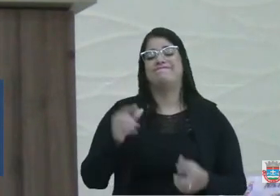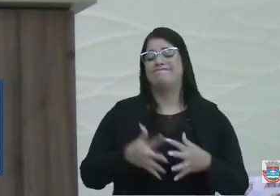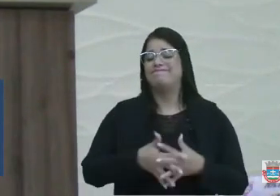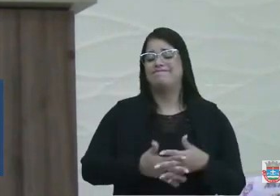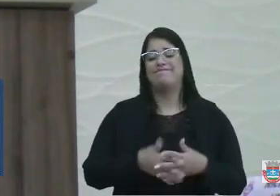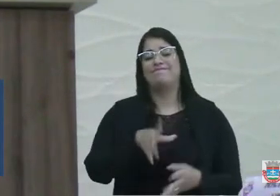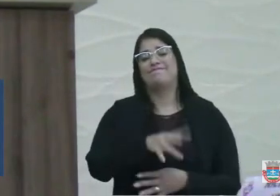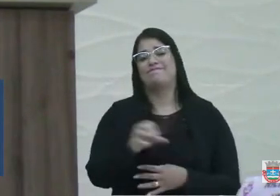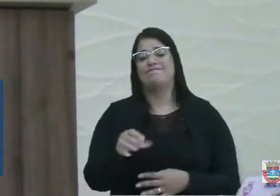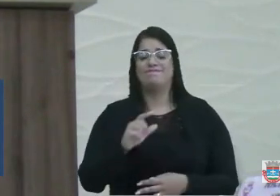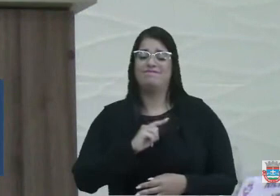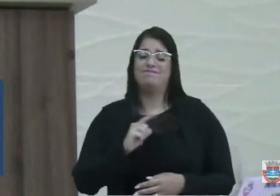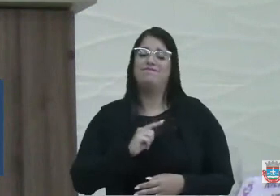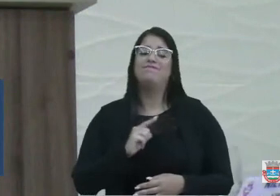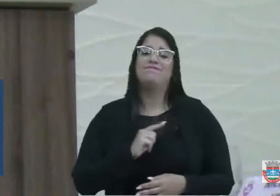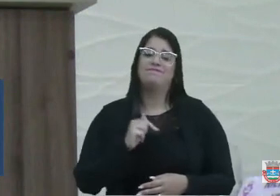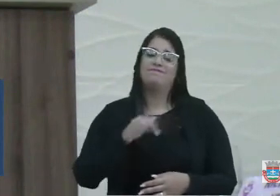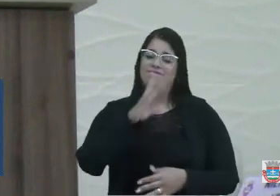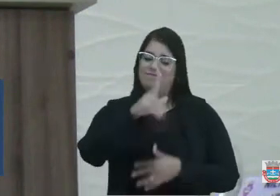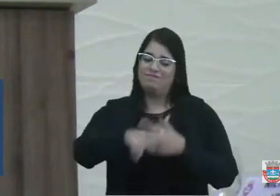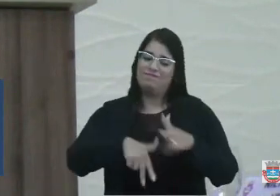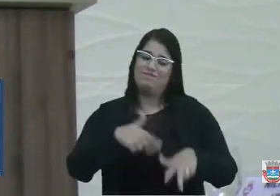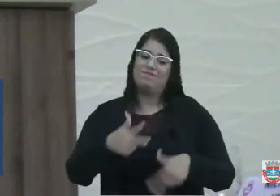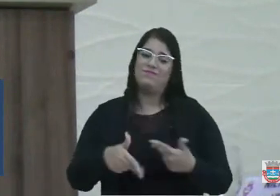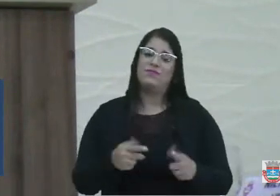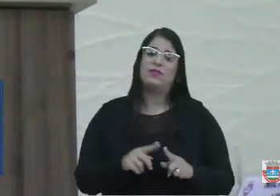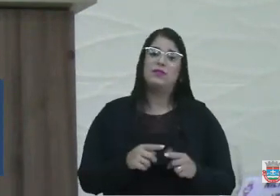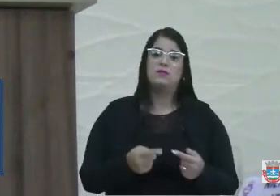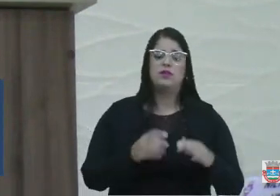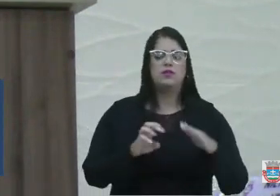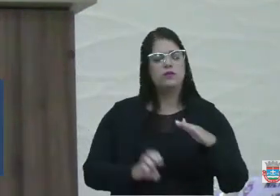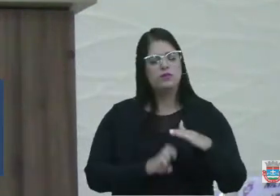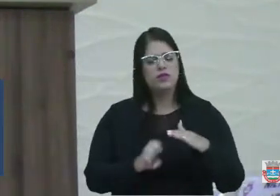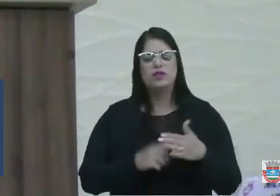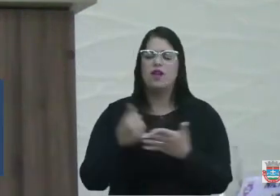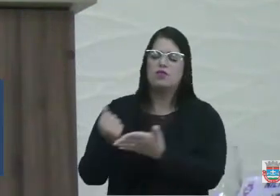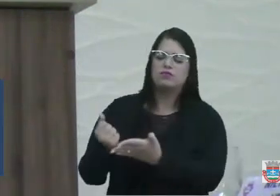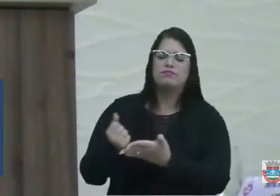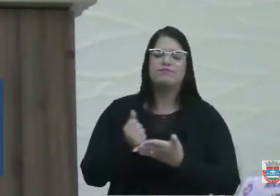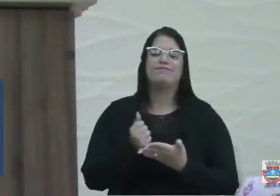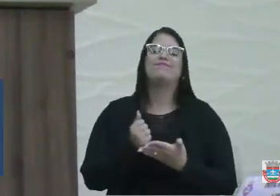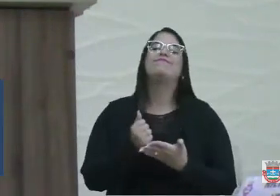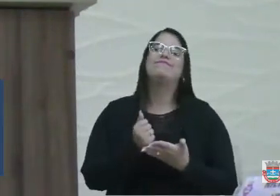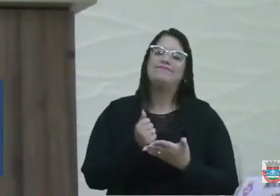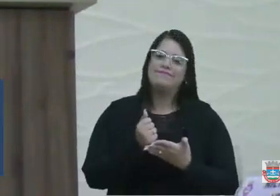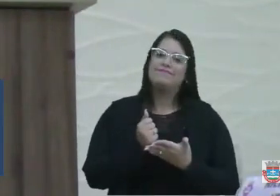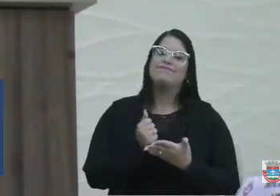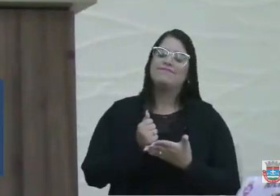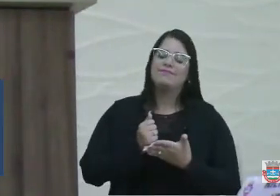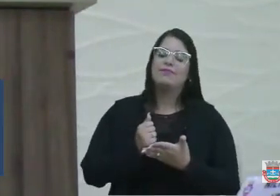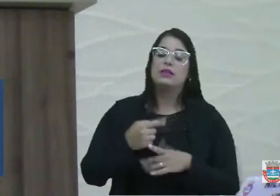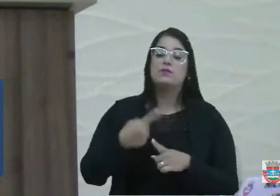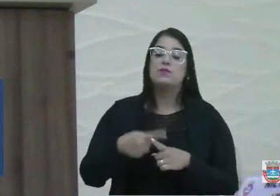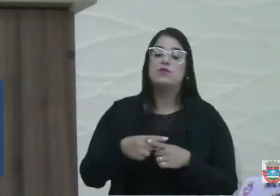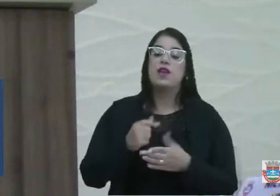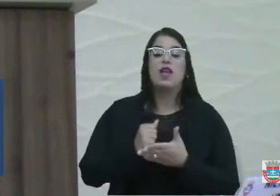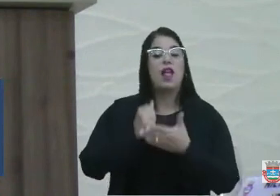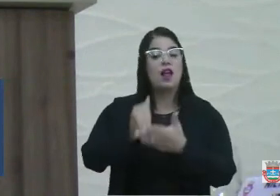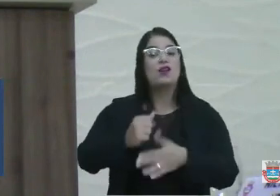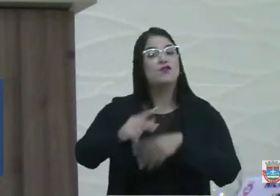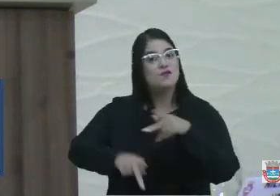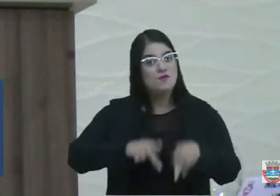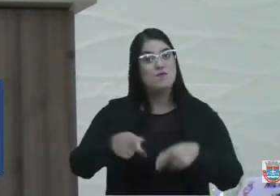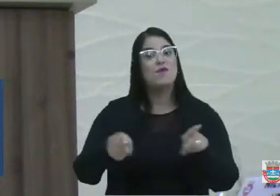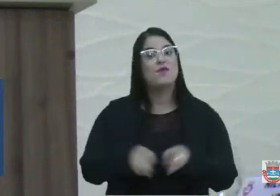muito mais. E aquele que tiver uma máquina e quiser ajudar é bem-vindo, porque aquele que ajuda a população é muito bom que tem